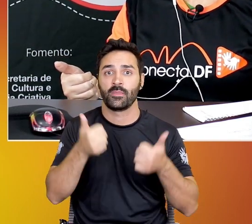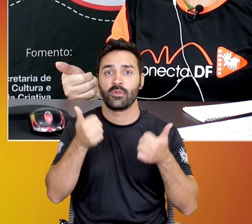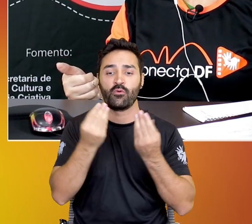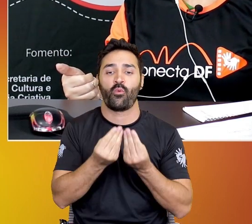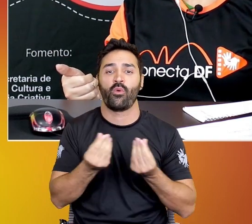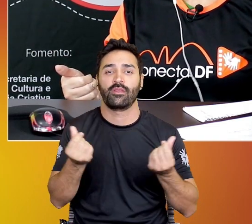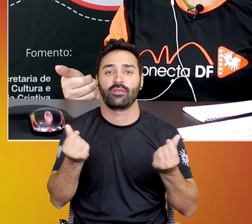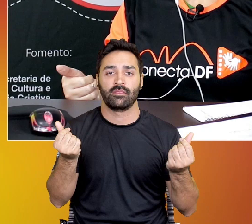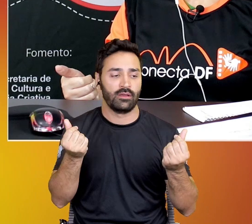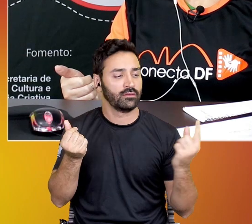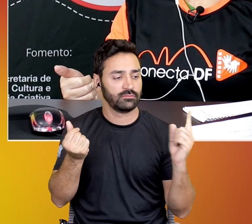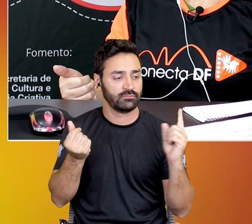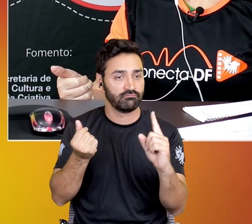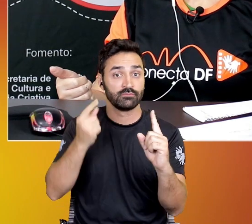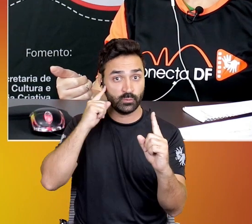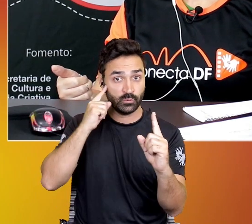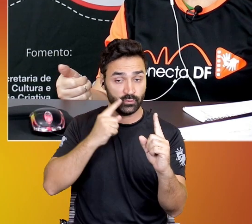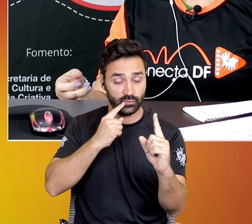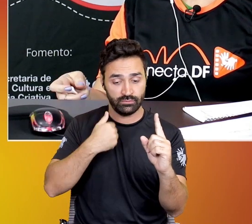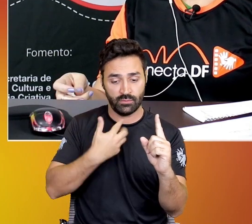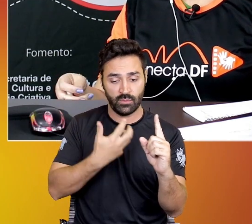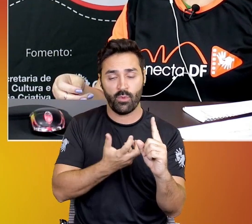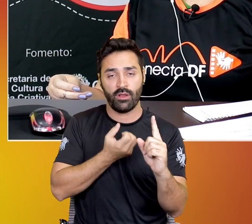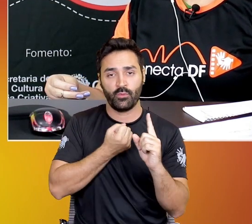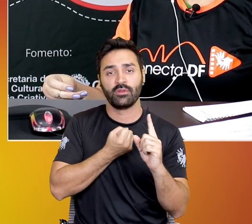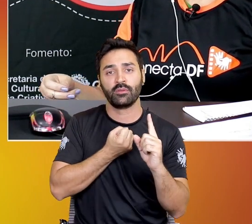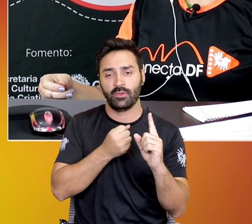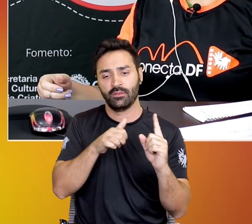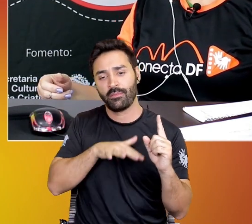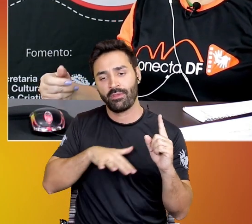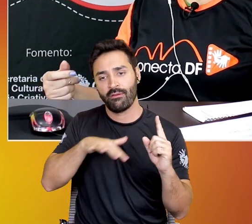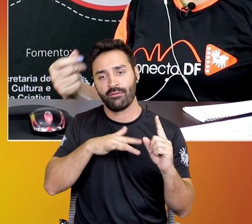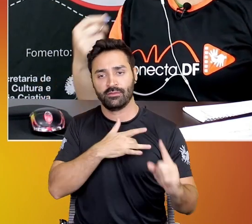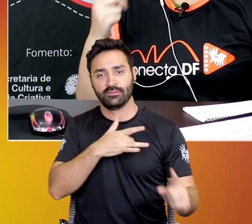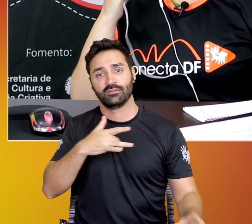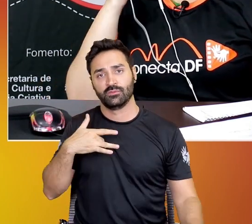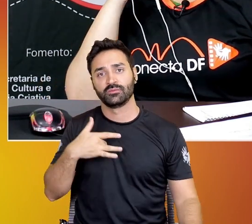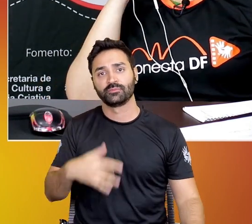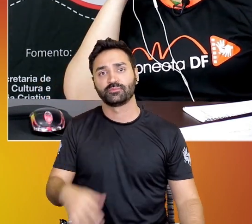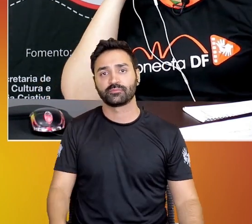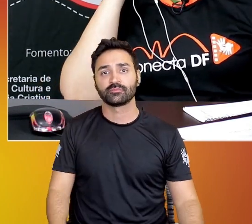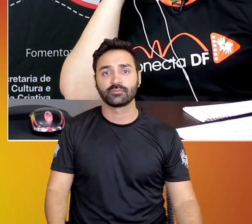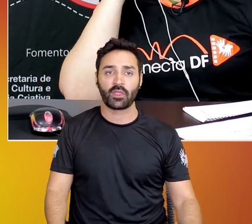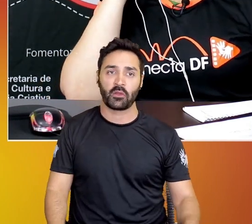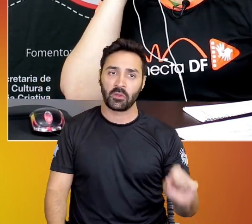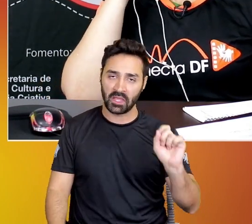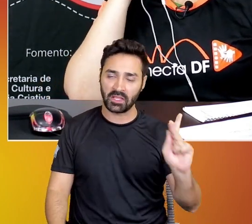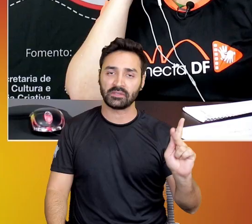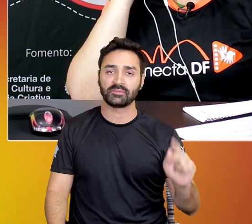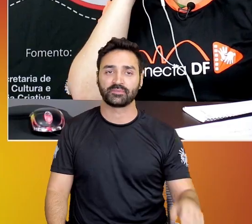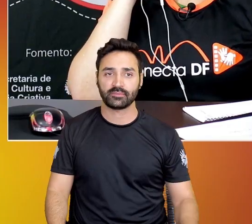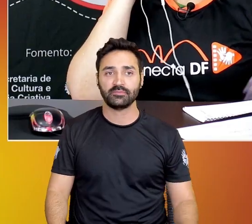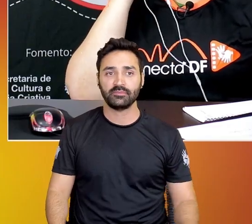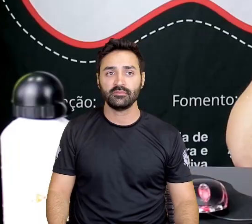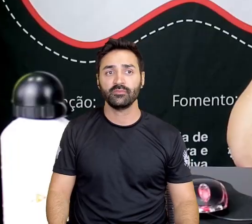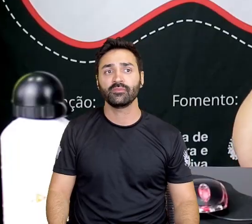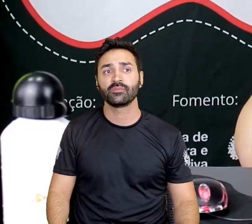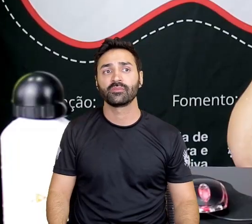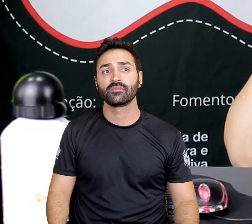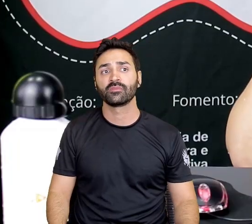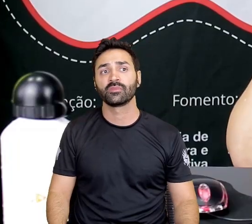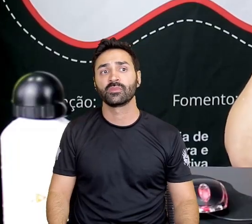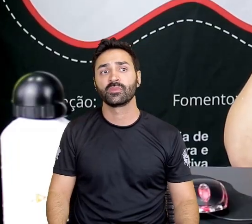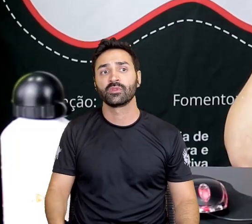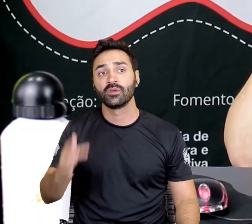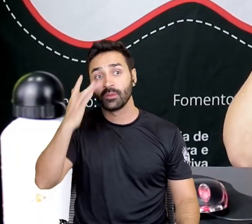desses usuários na rede. Na sua área de atuação. Ok. Pessoal que for falando pode